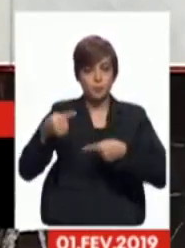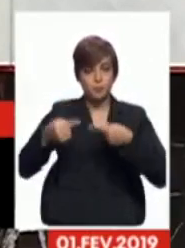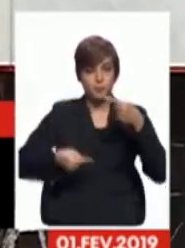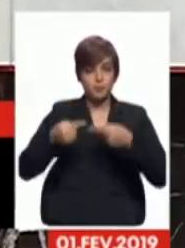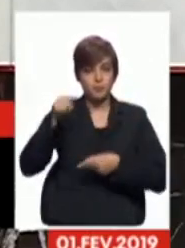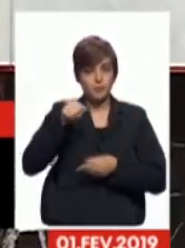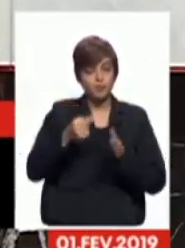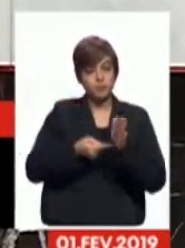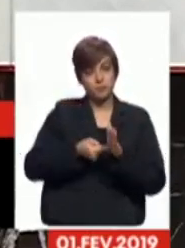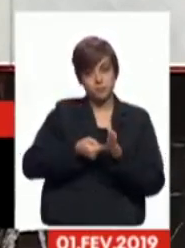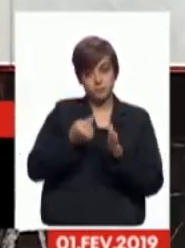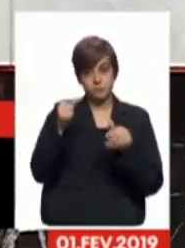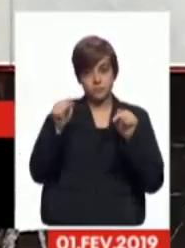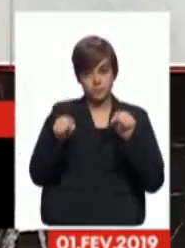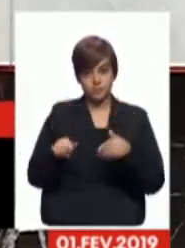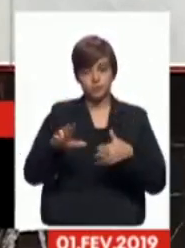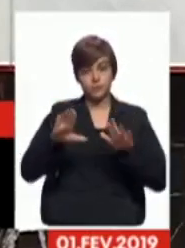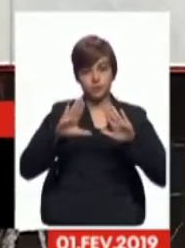primeiro mandato na Assembleia.